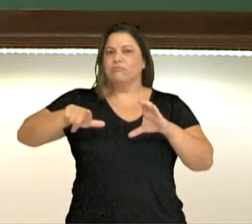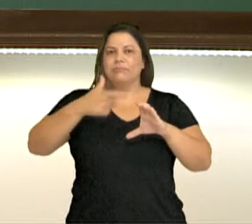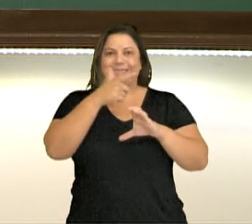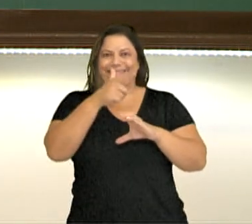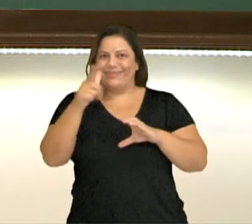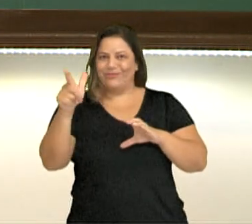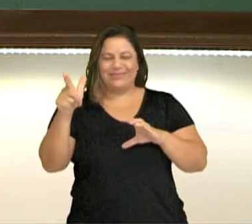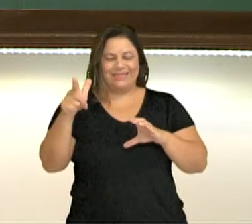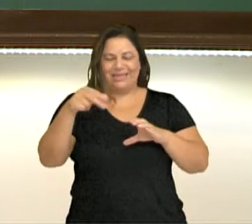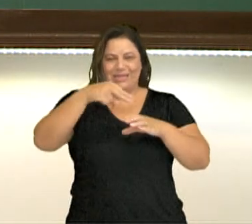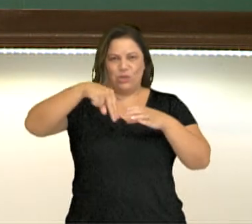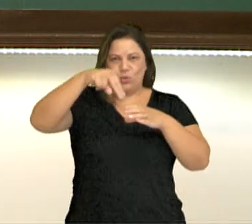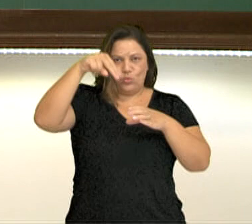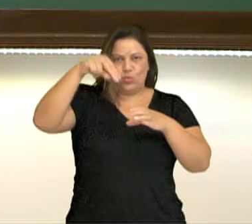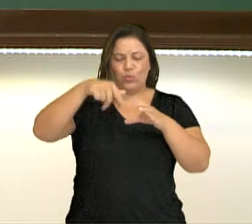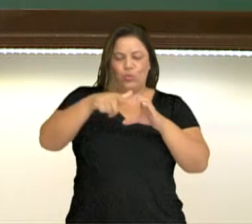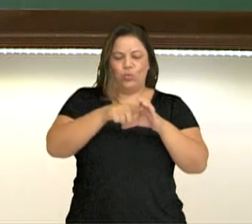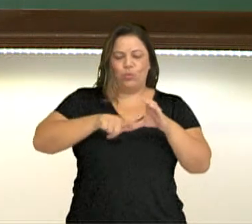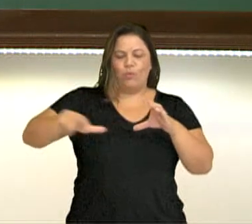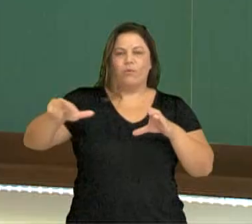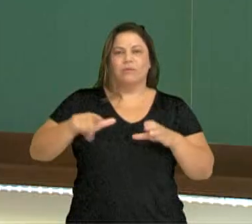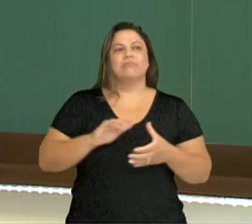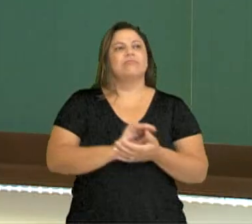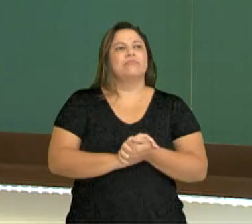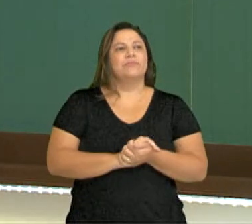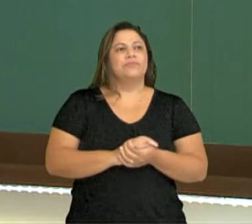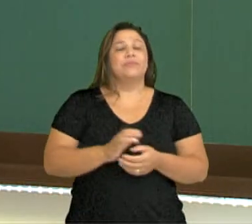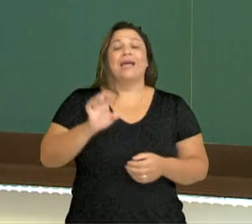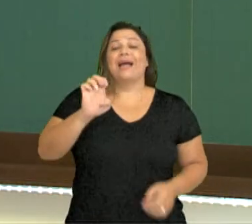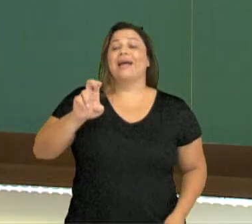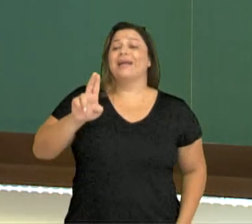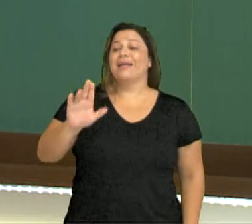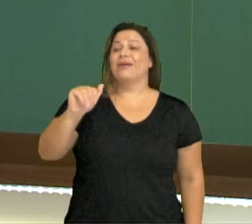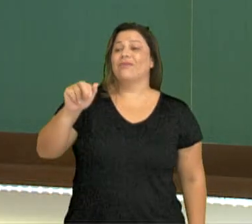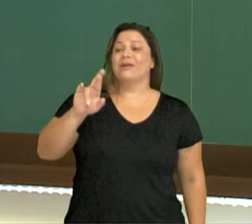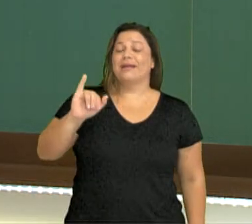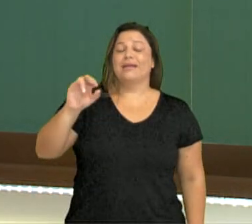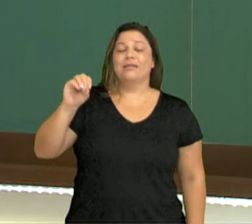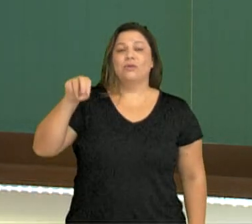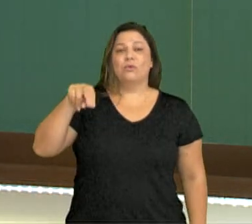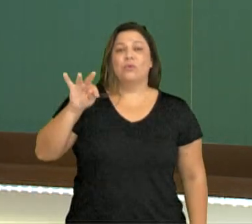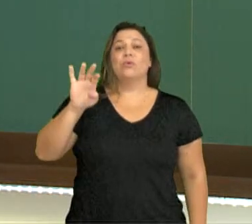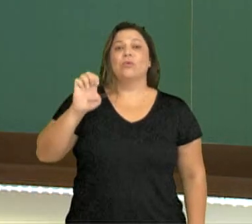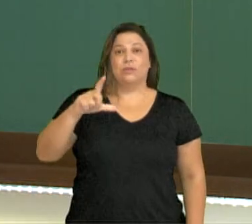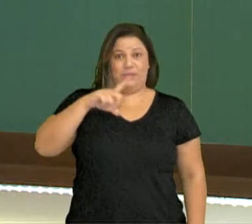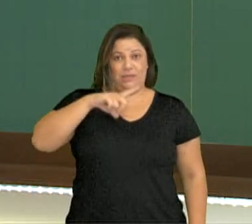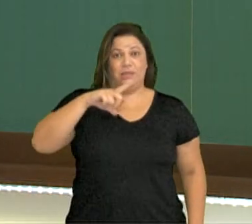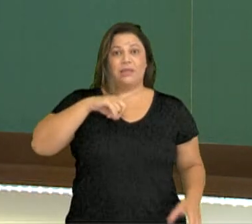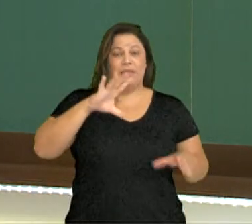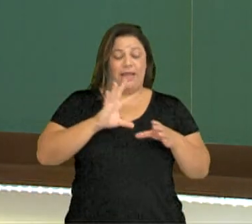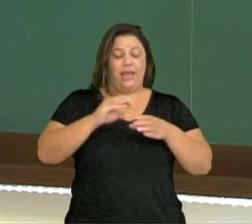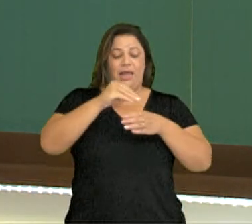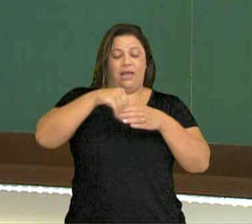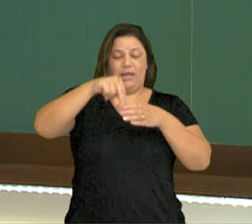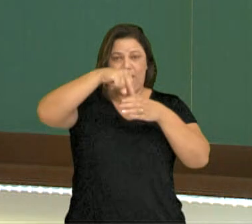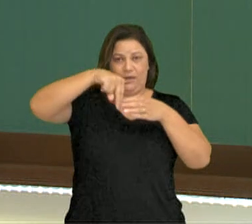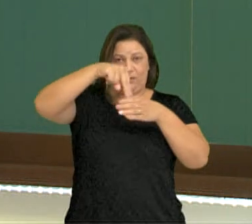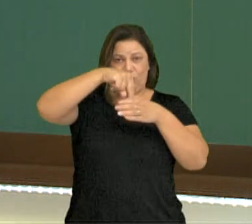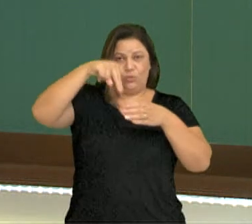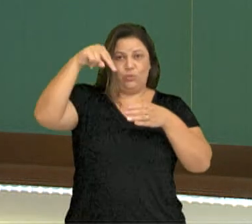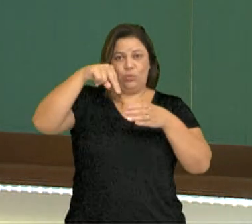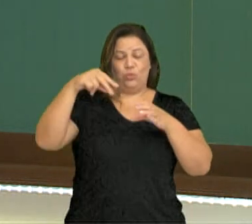como alguns livros trazem. As células eucariontes são células que, além de possuírem organelas membranosas,